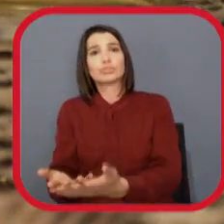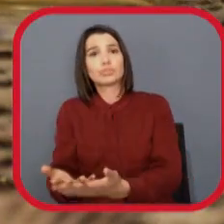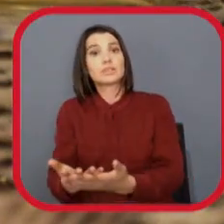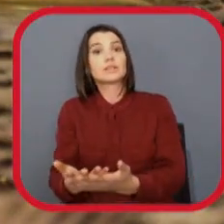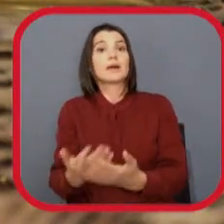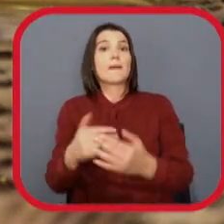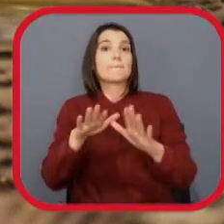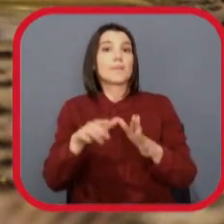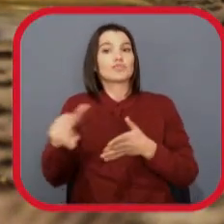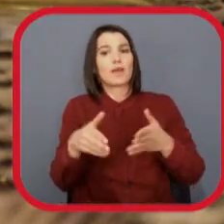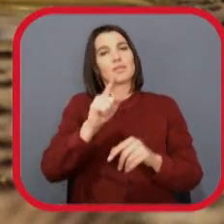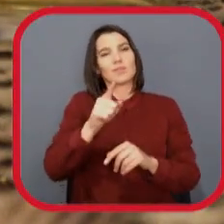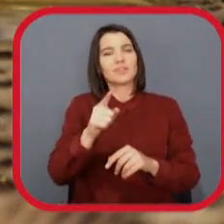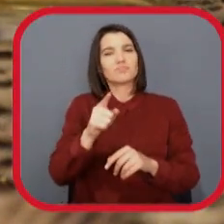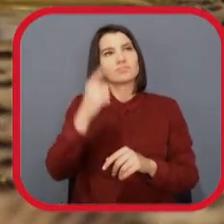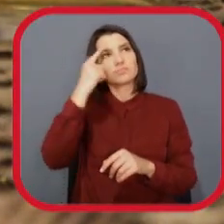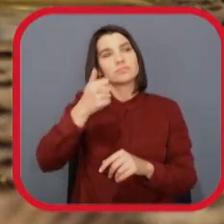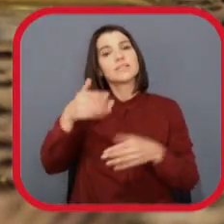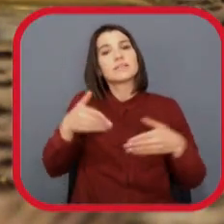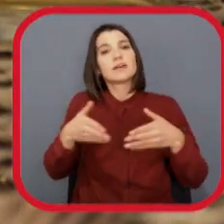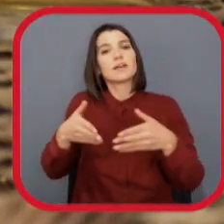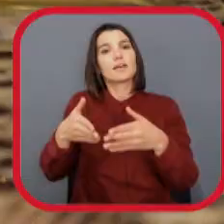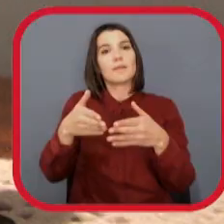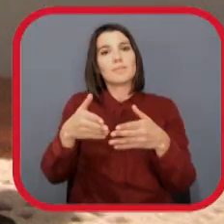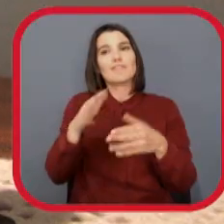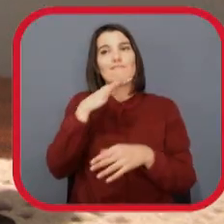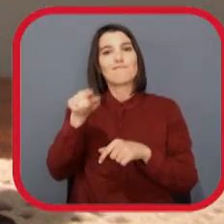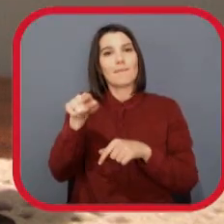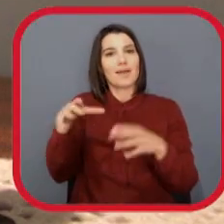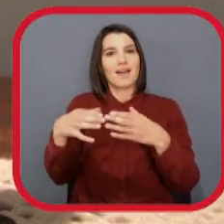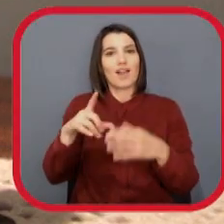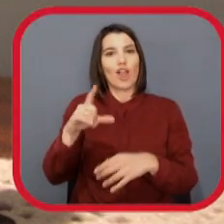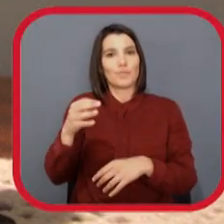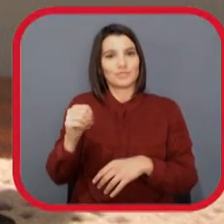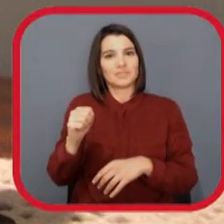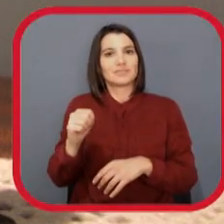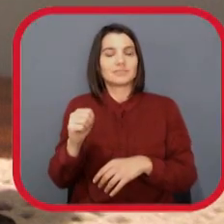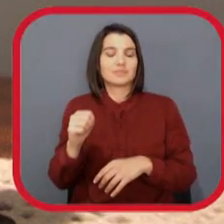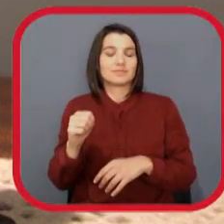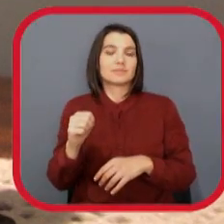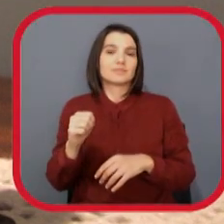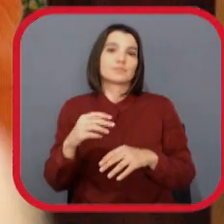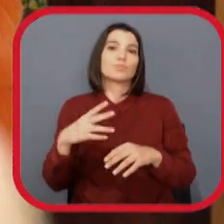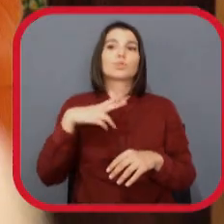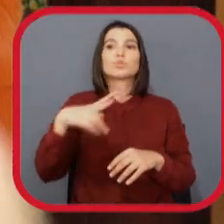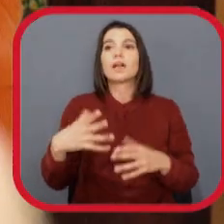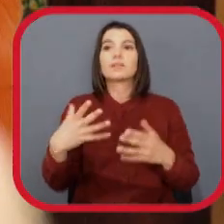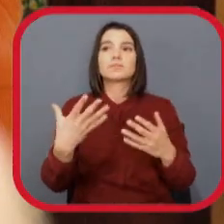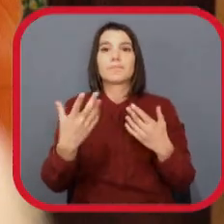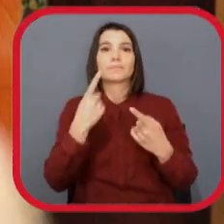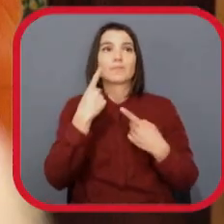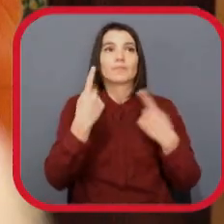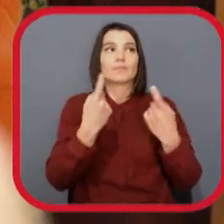processo foi esse. Foi muito mais seguir o que seria o caminho lógico dos Lopes num Portugal à procura da